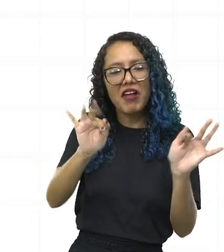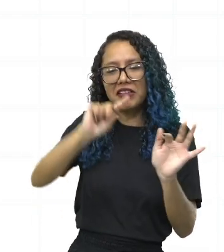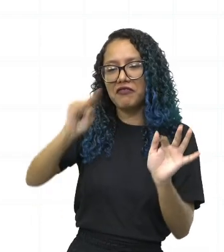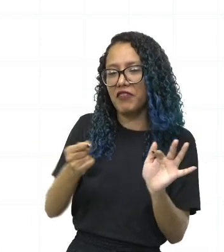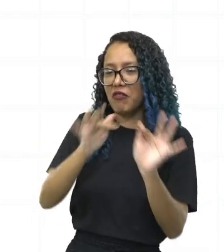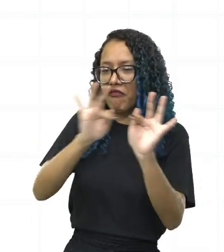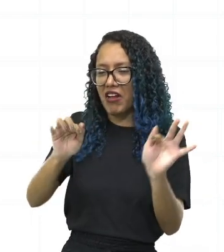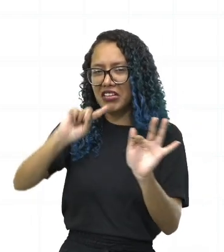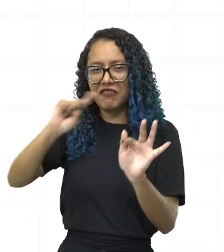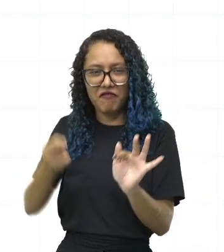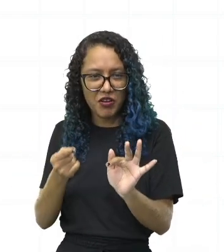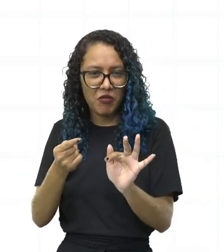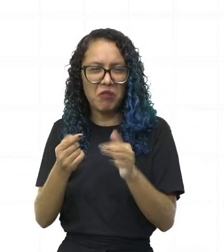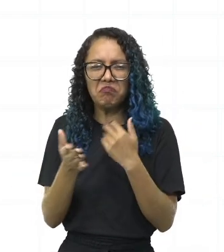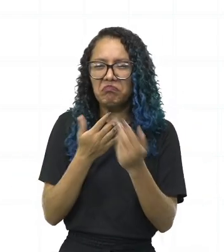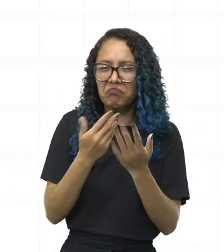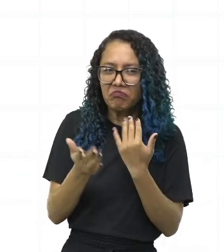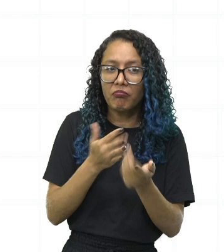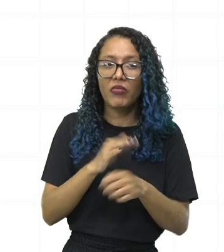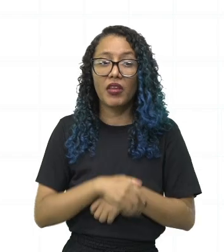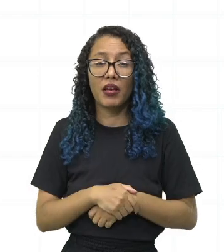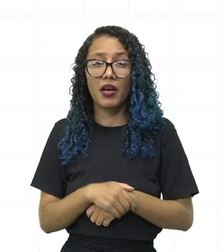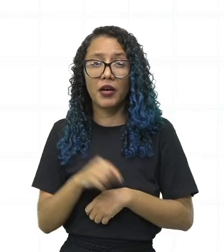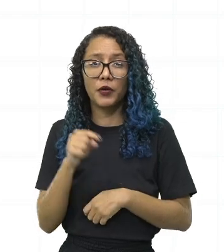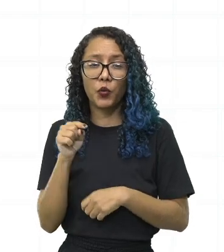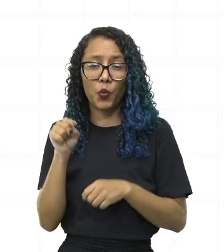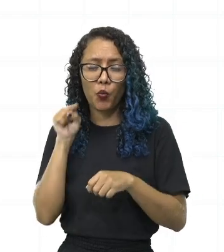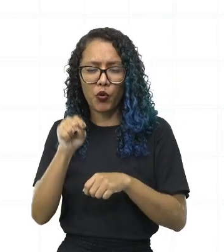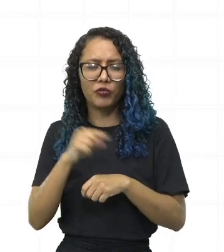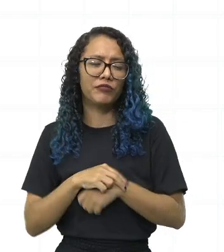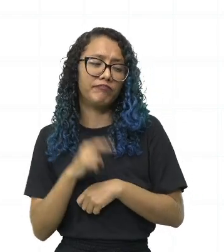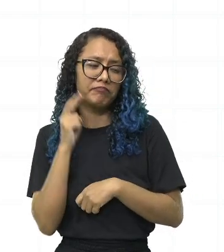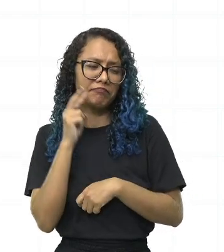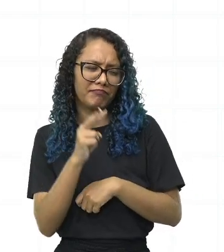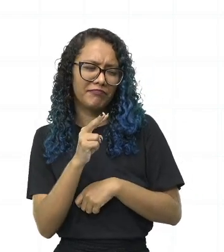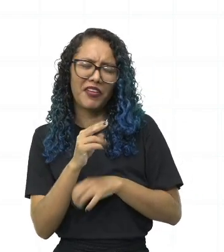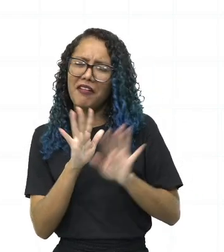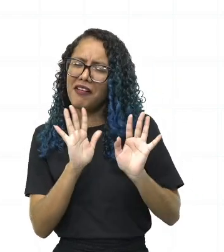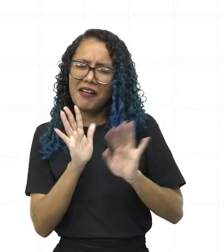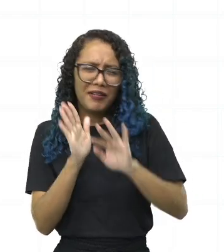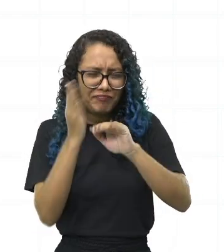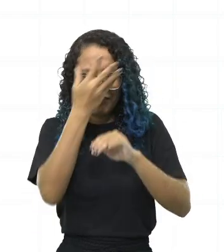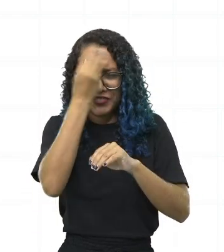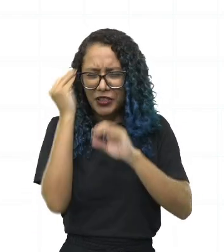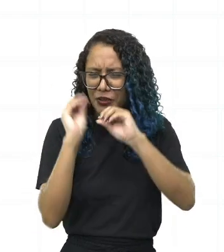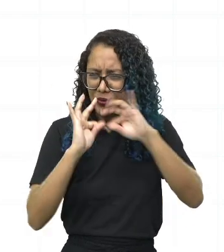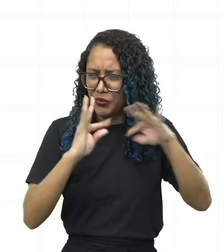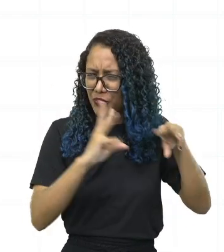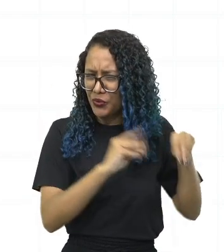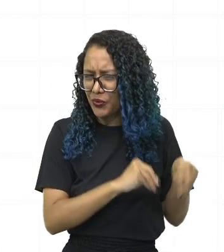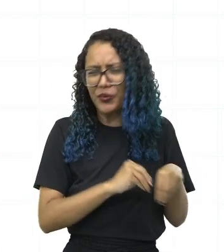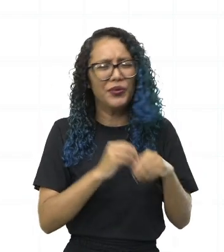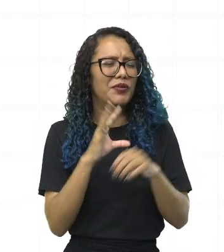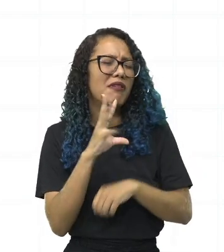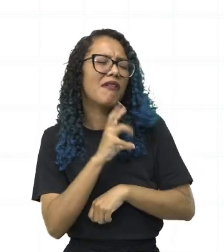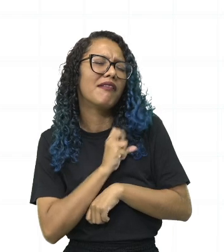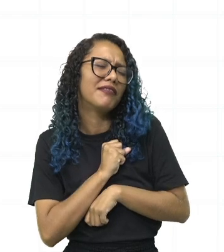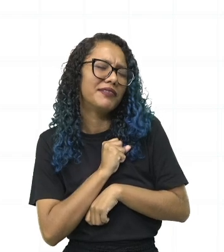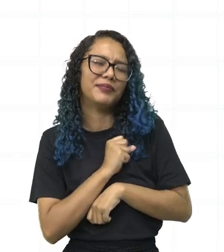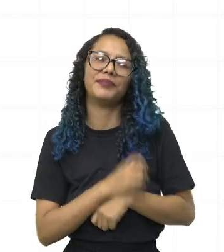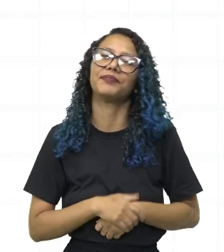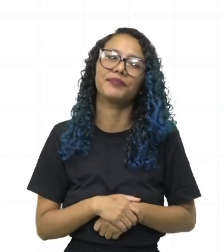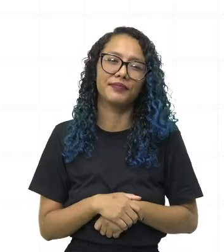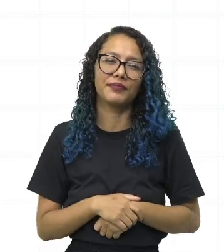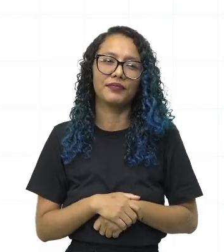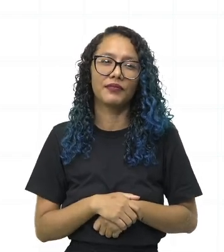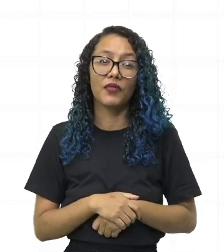sem sentido. O ponto, quando ela passa, esquece de lado o passado, fica todo derretido. O poeta investiga